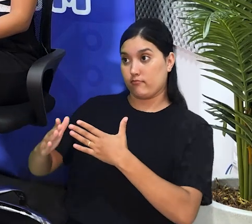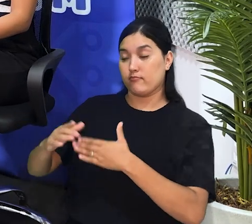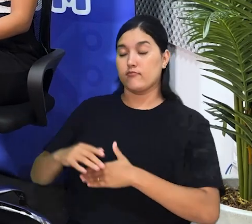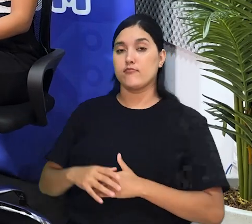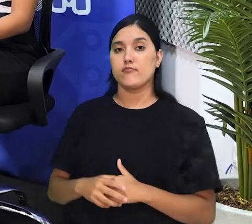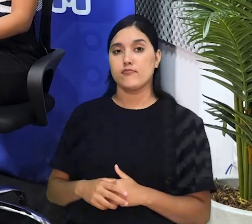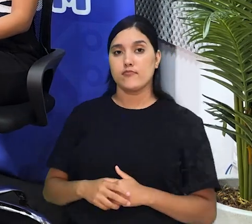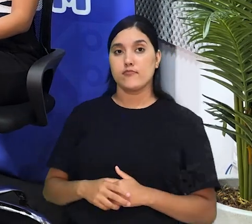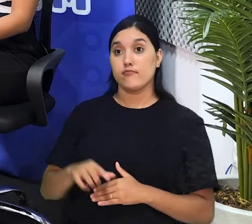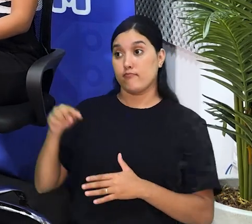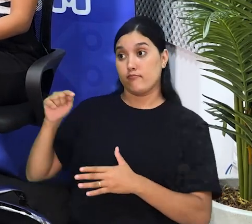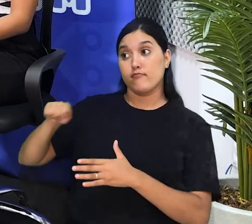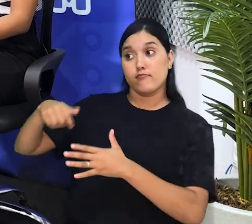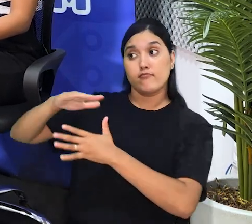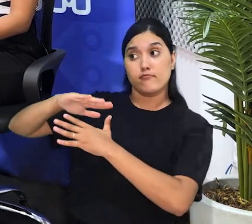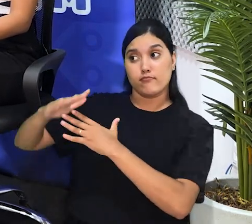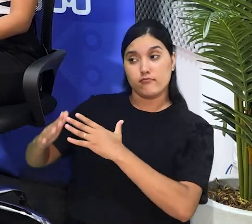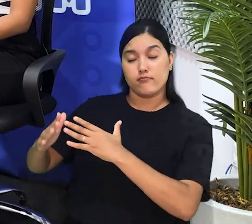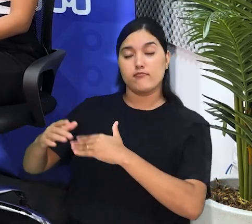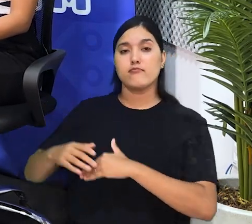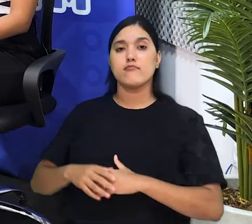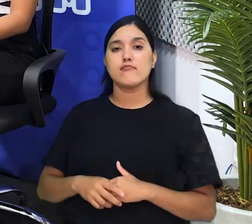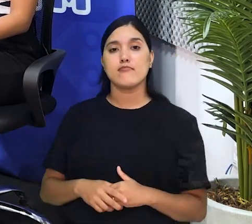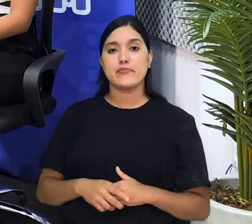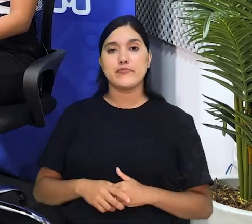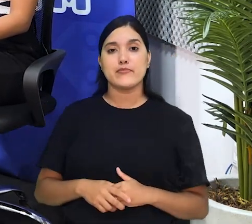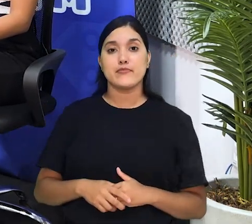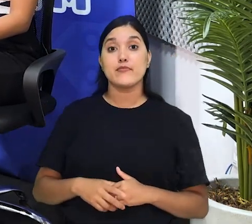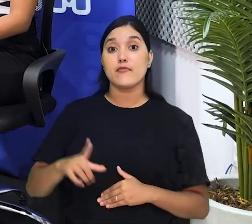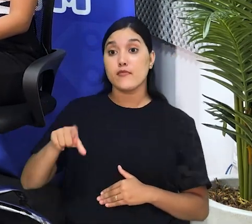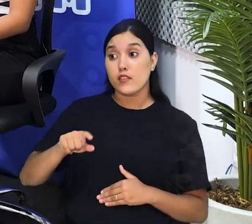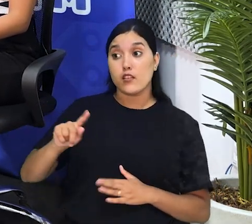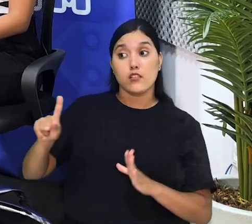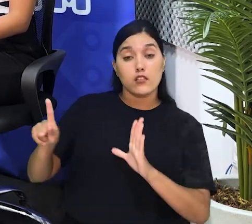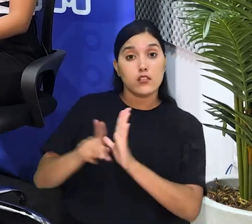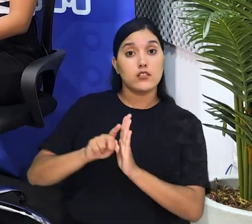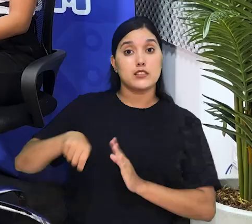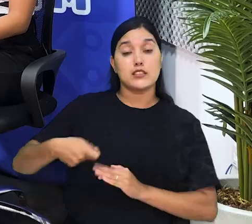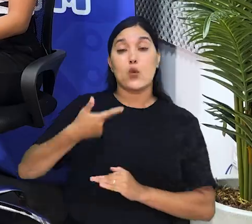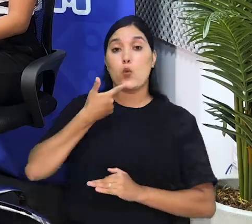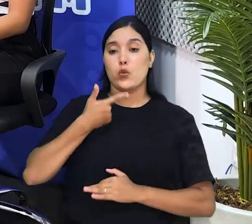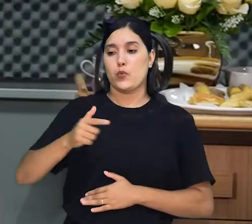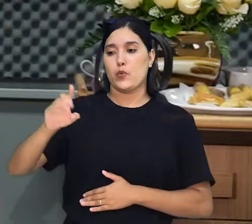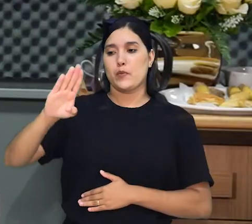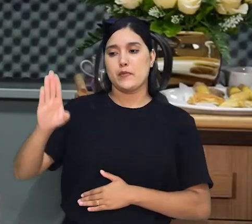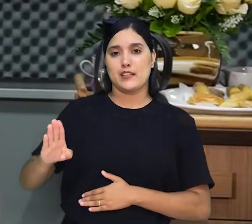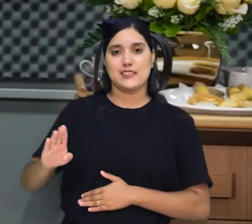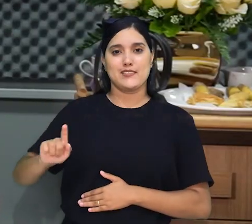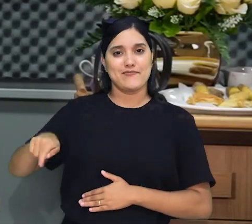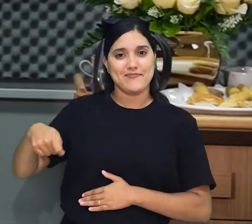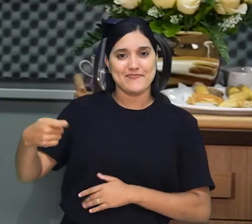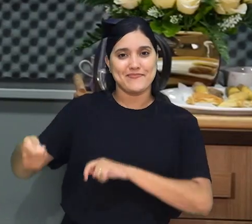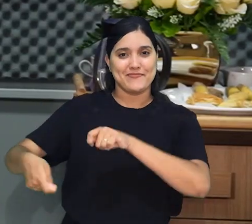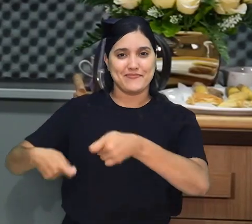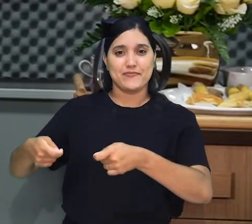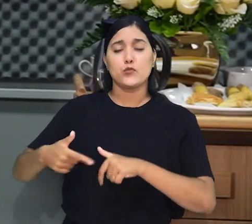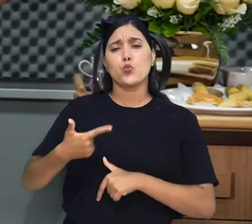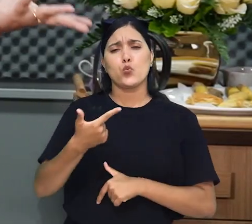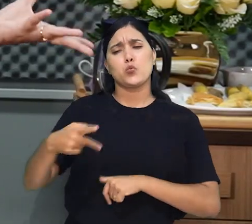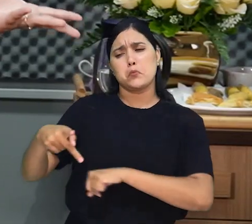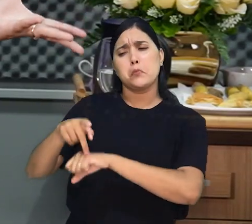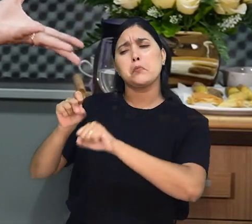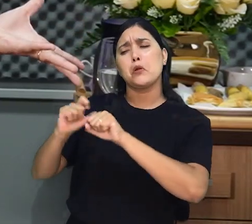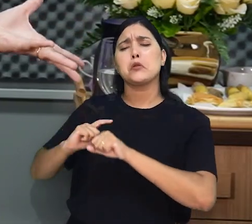né? Esse é o sinal da Libras, que é o nosso sinal de língua brasileira. E outros países devem ter